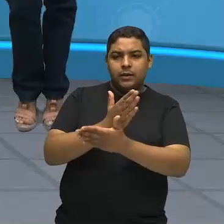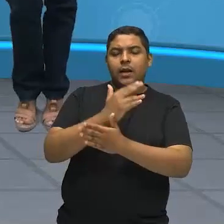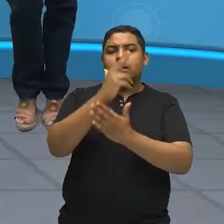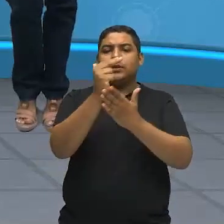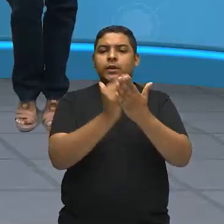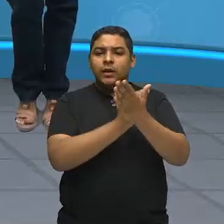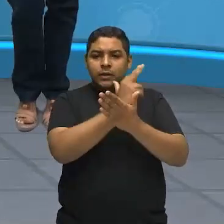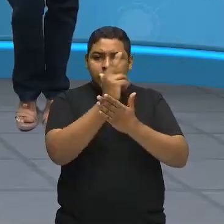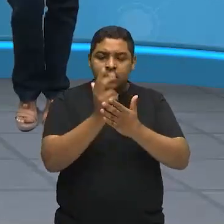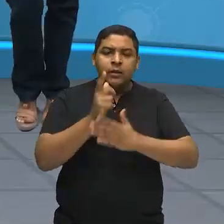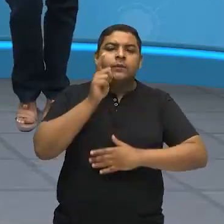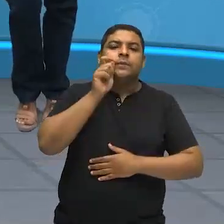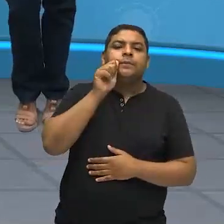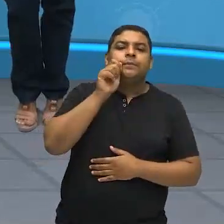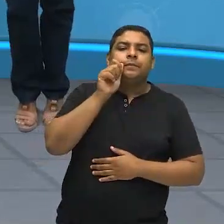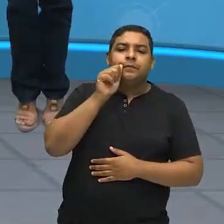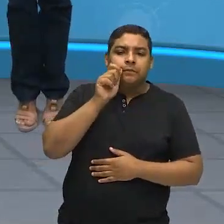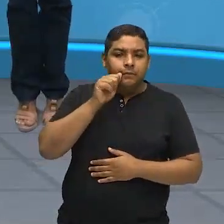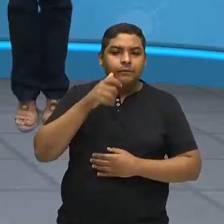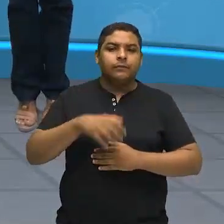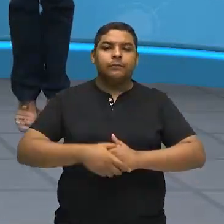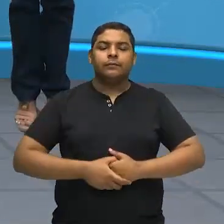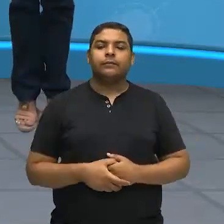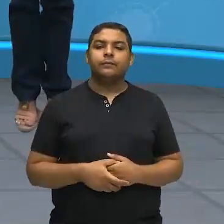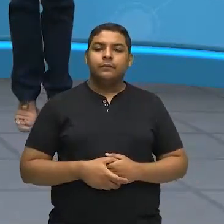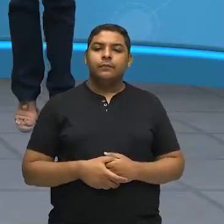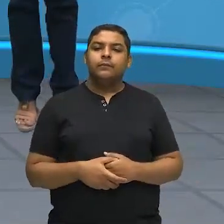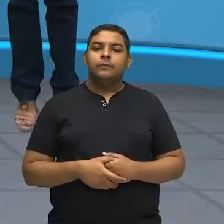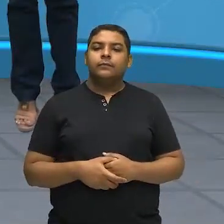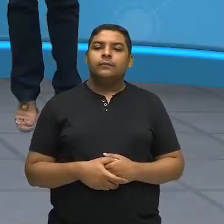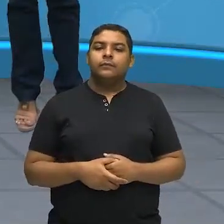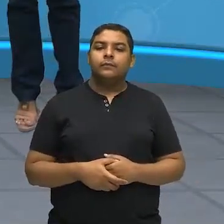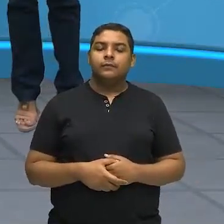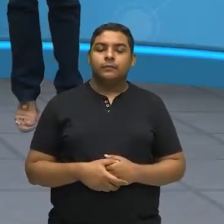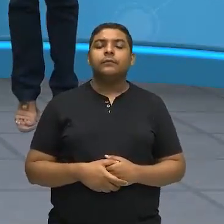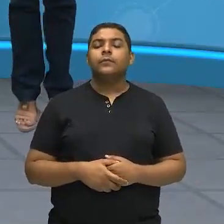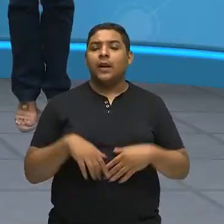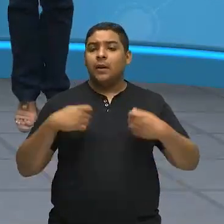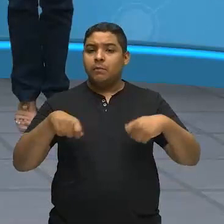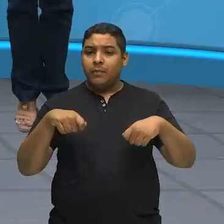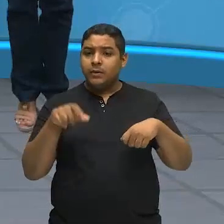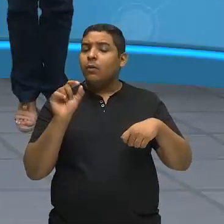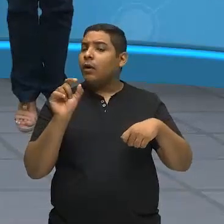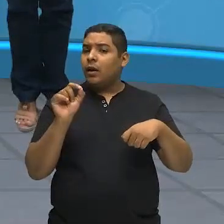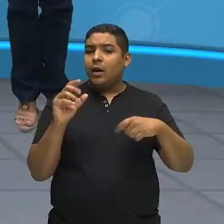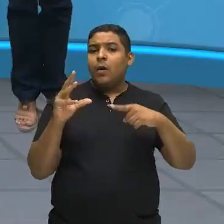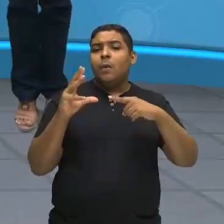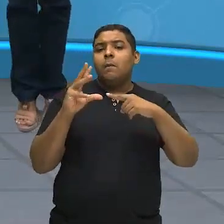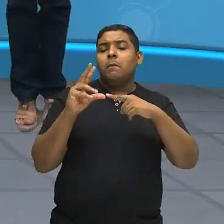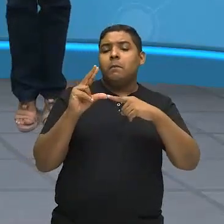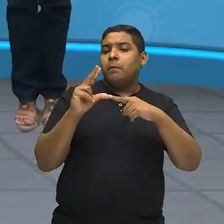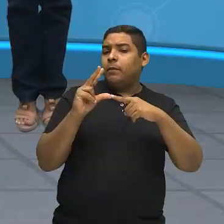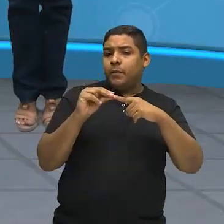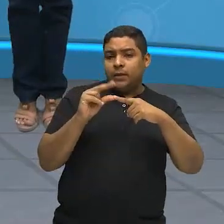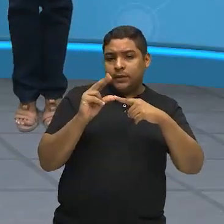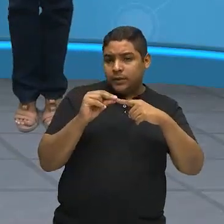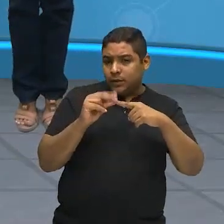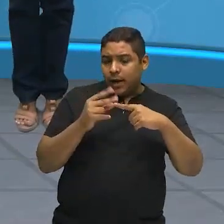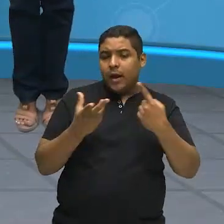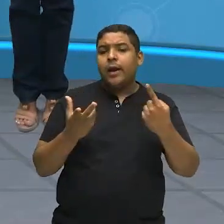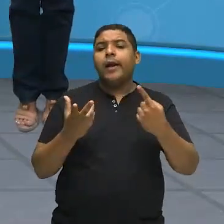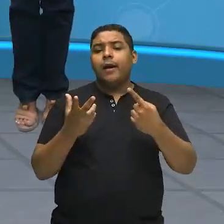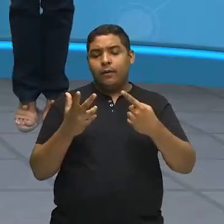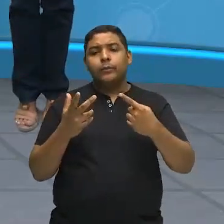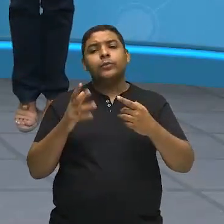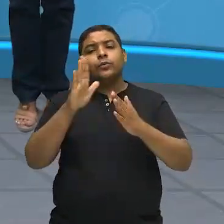uma pintura, pode ser uma tela, um papel, e vocês precisam de um pincel e o quê? E tinta, não é isso? Então,